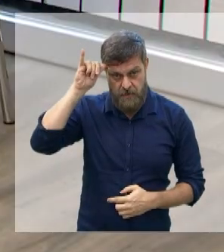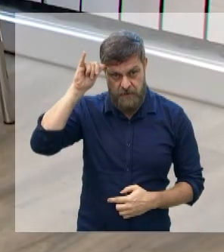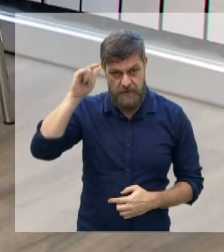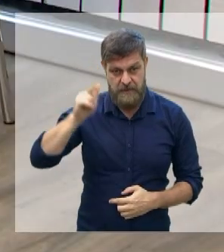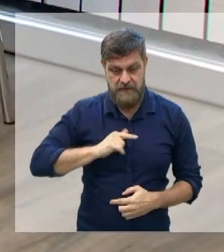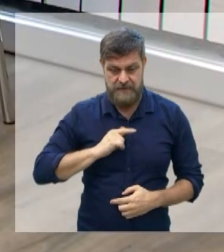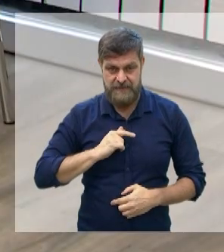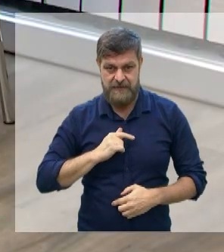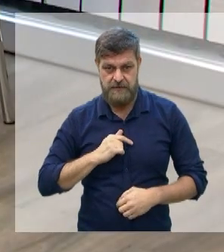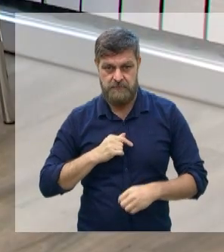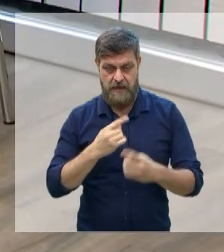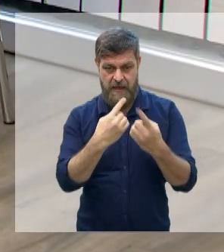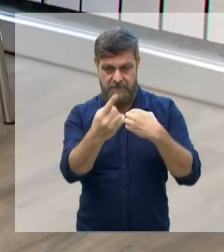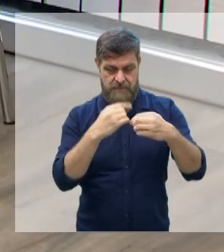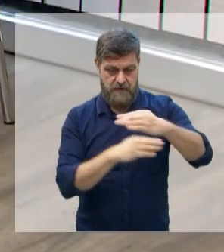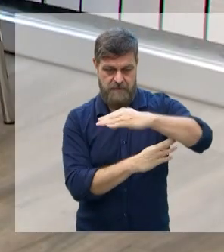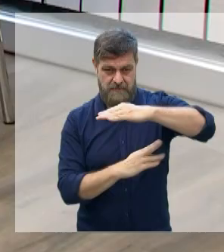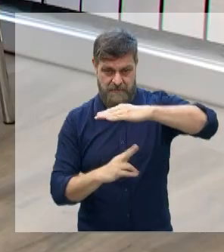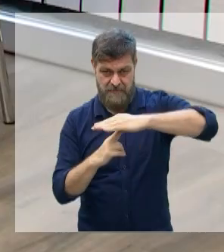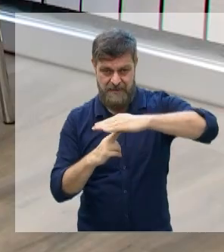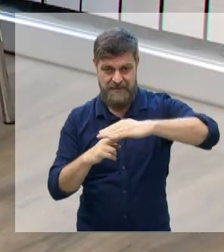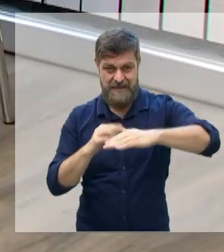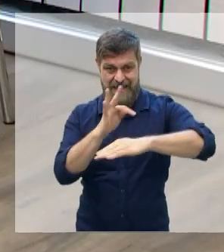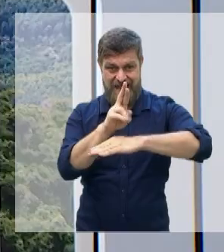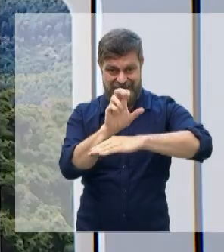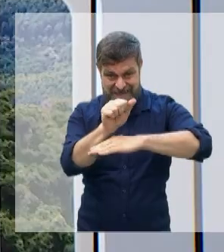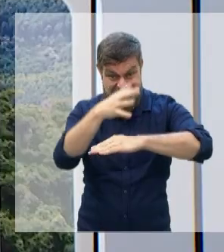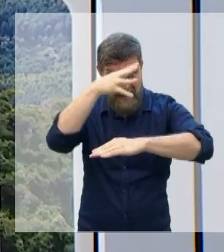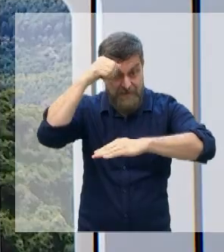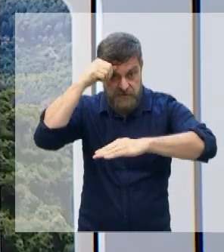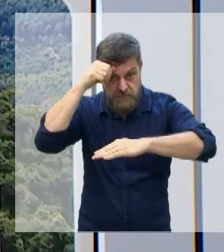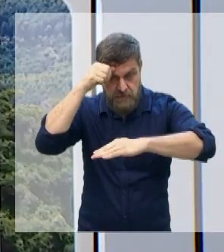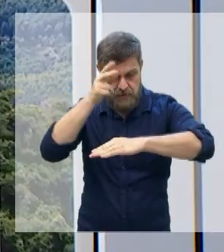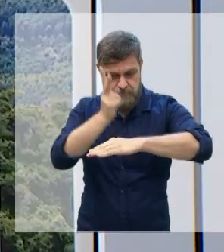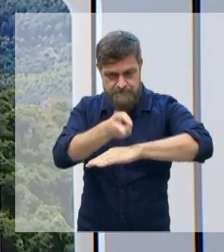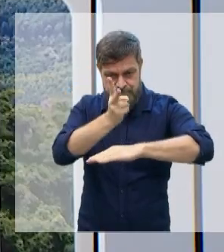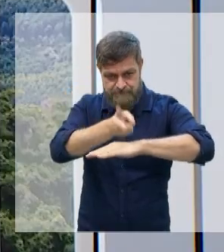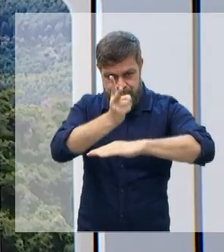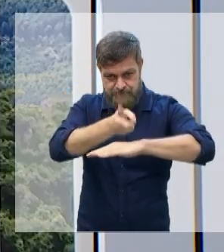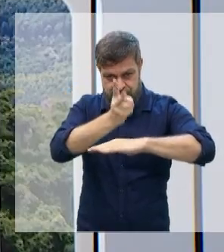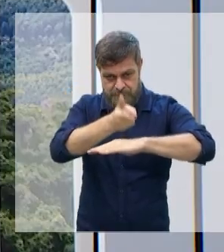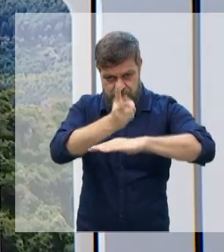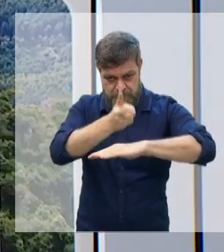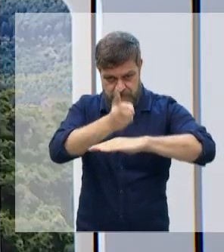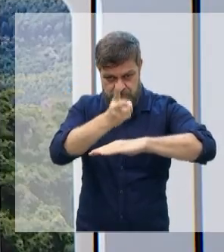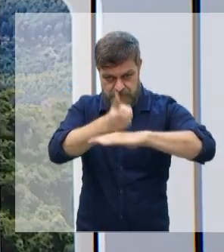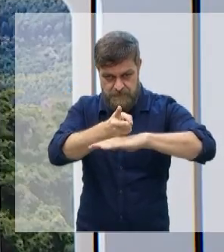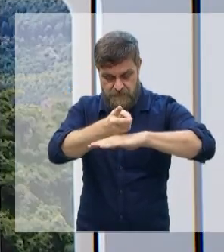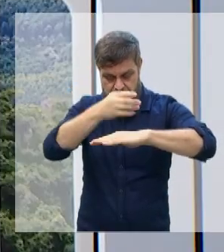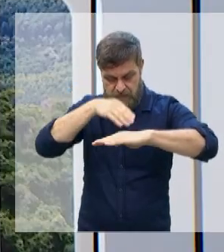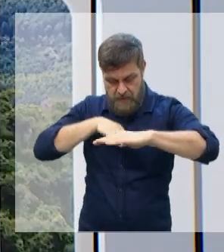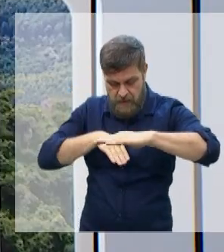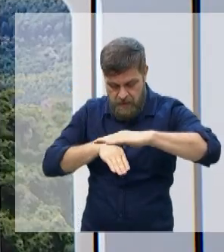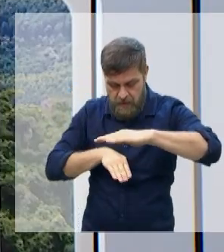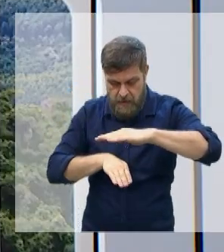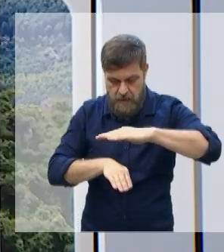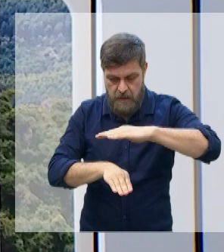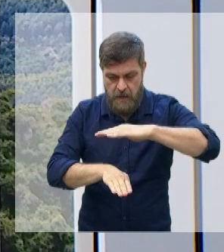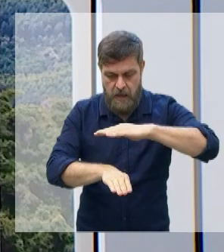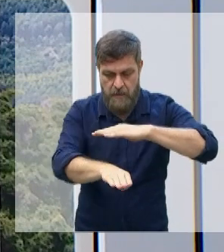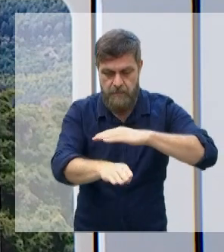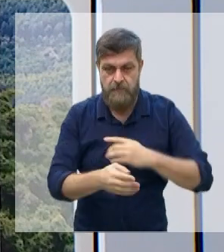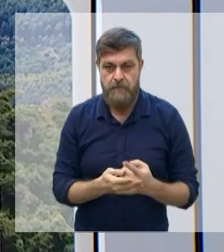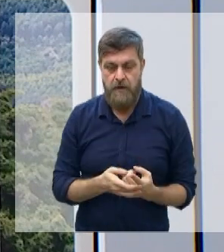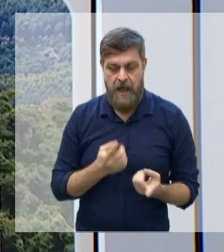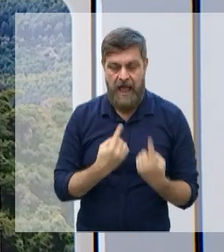da transamazônica nós vamos manter a transamazônica na posição que ela está hoje e nós vamos afundar de um